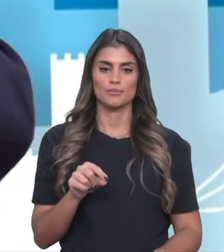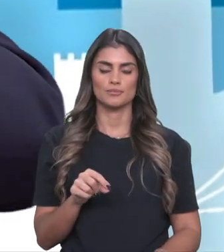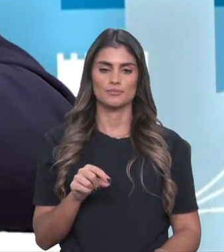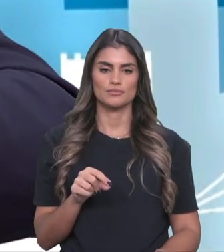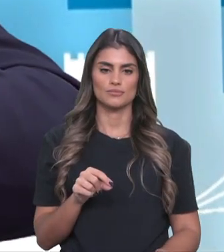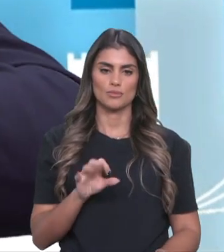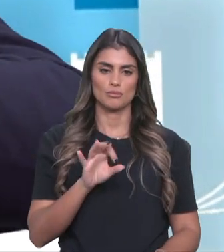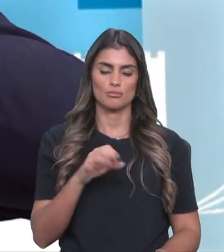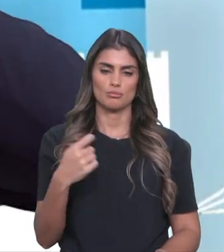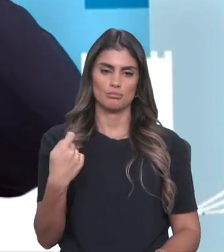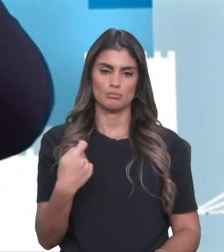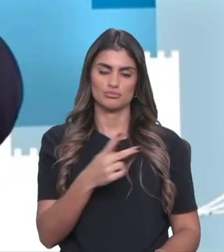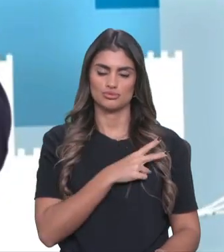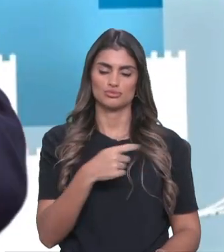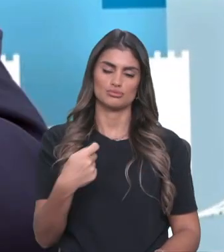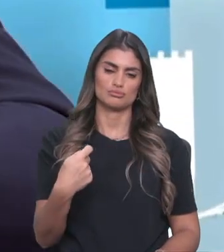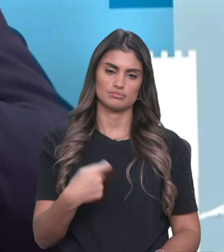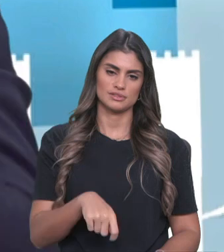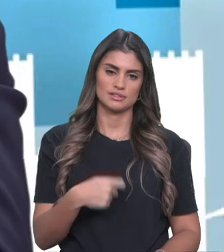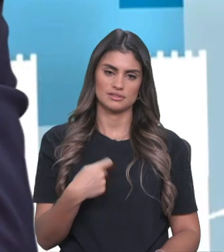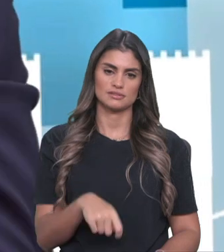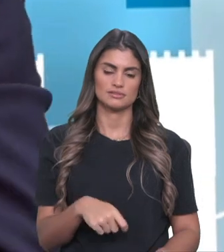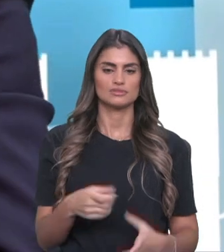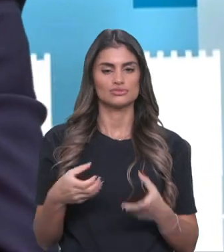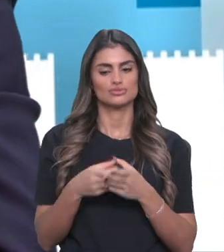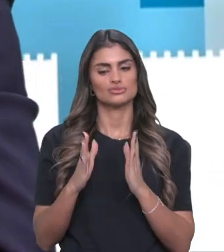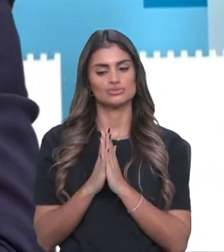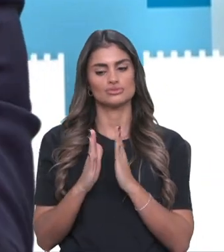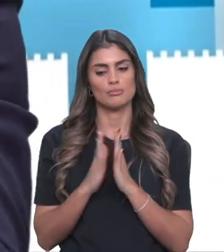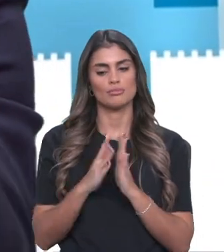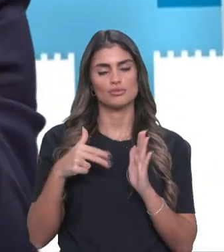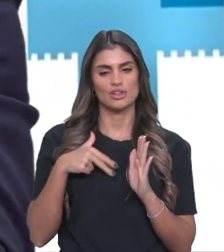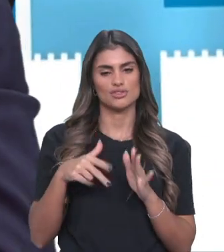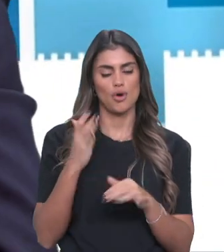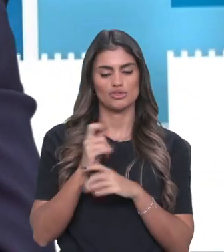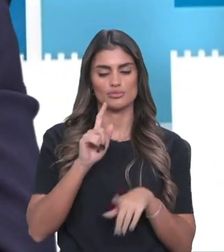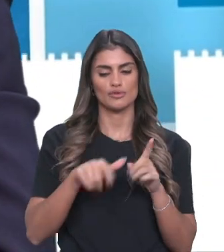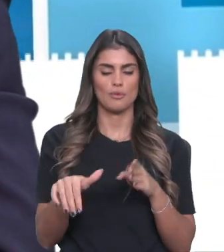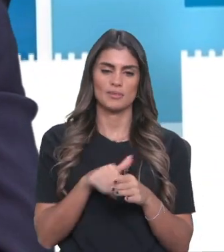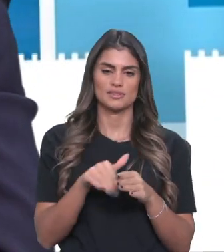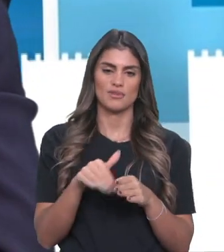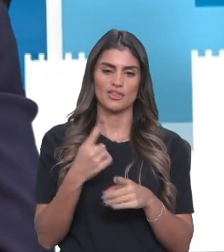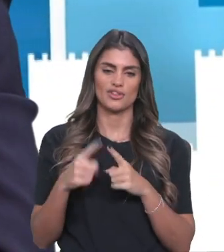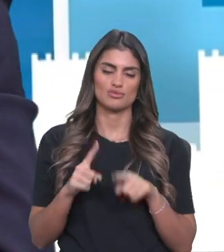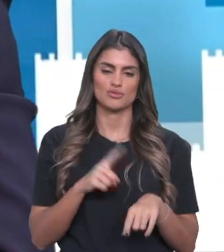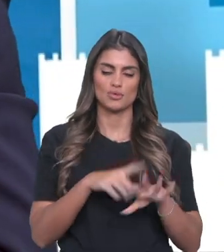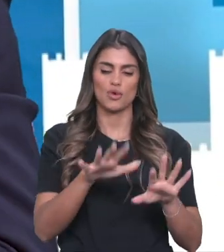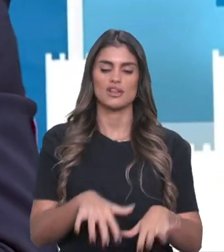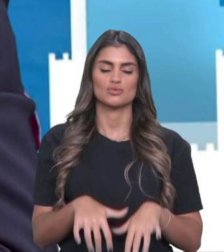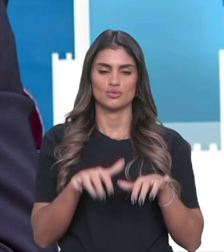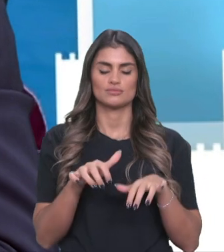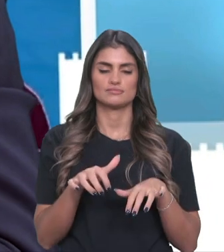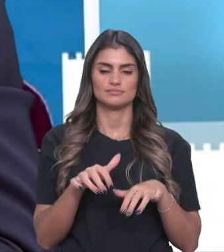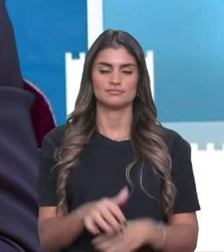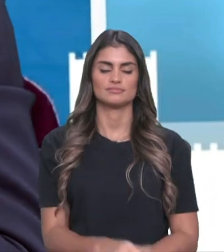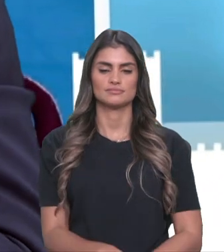como o Presidente da Conferência Episcopal Portuguesa e outros elementos que vão participar nos vários momentos do Congresso, que